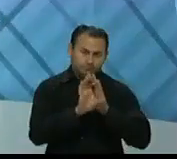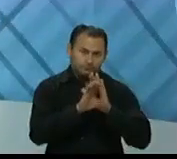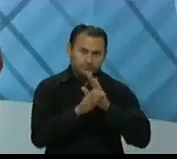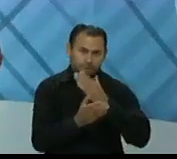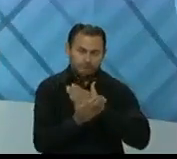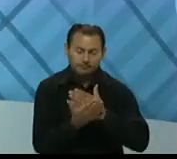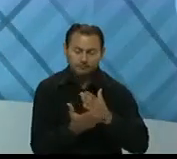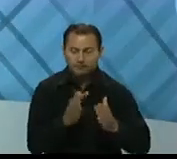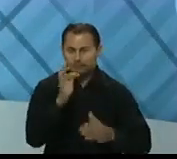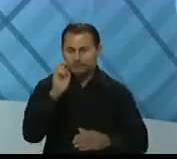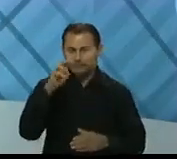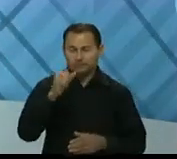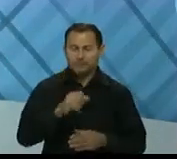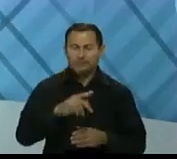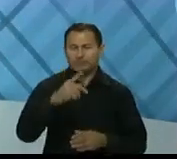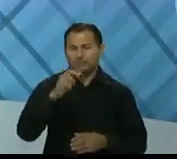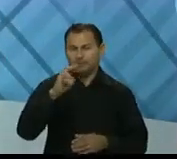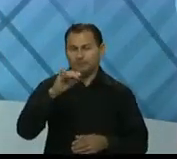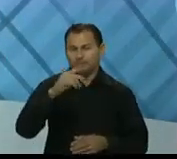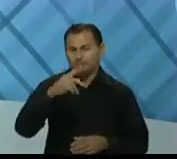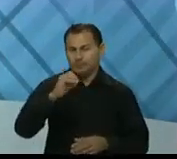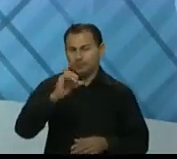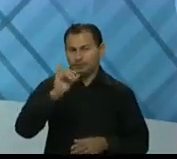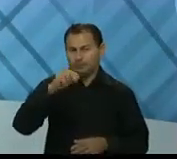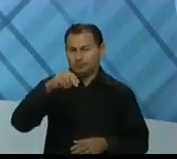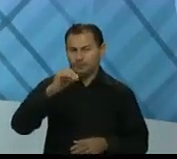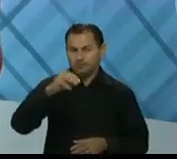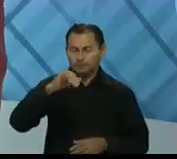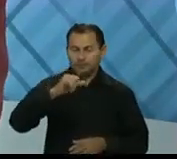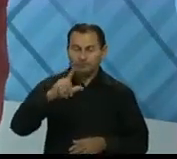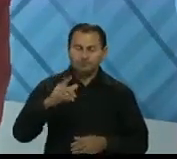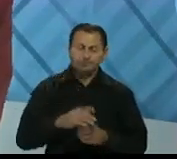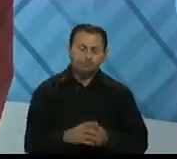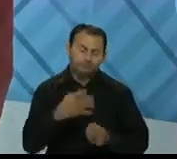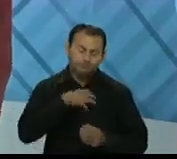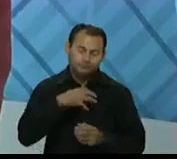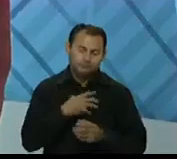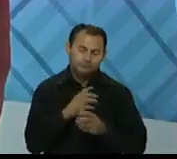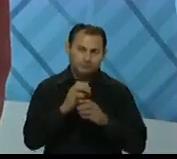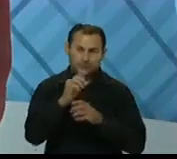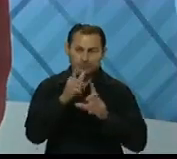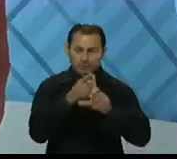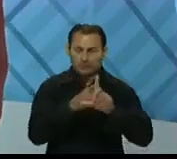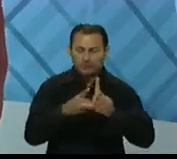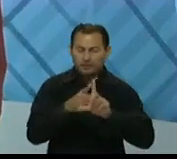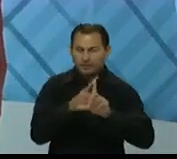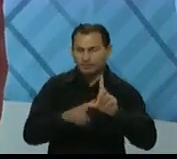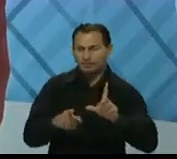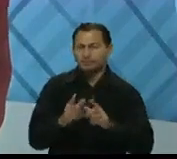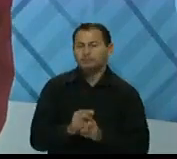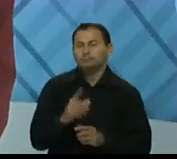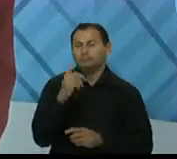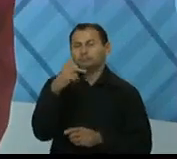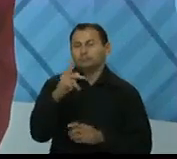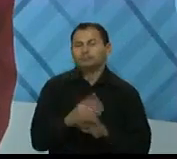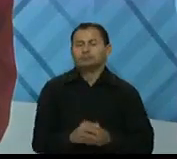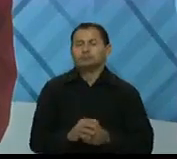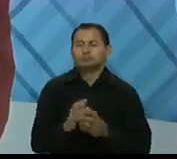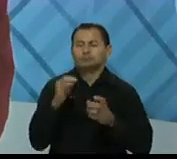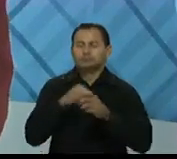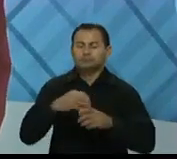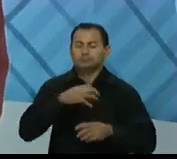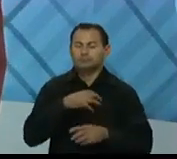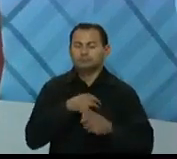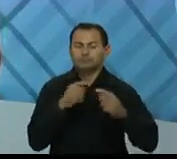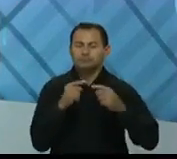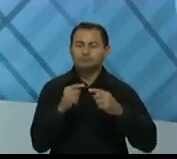relação à função polinomial do segundo grau, com relação à sua forma do seu gráfico, que é uma parábola, e como ele se comporta